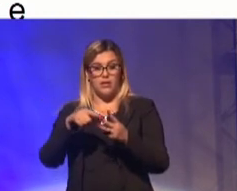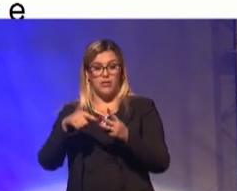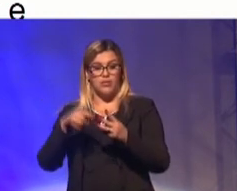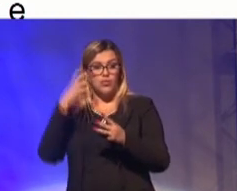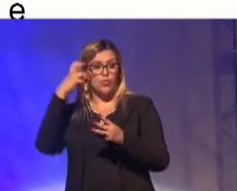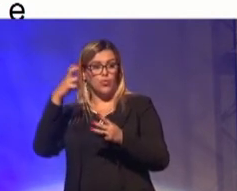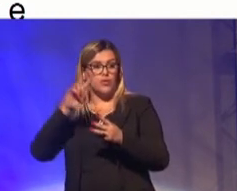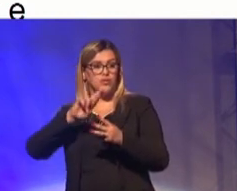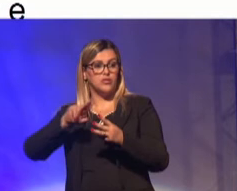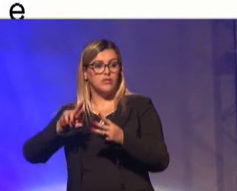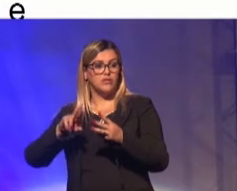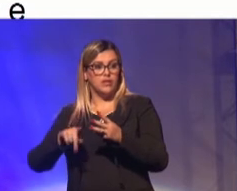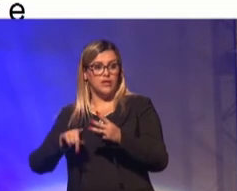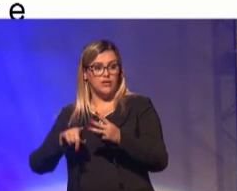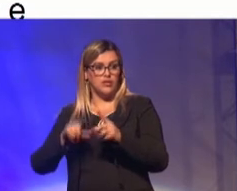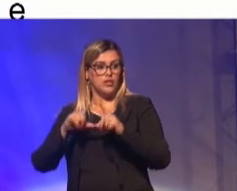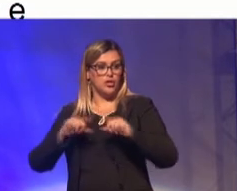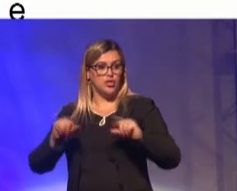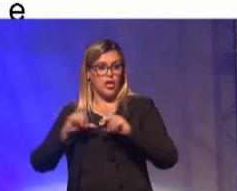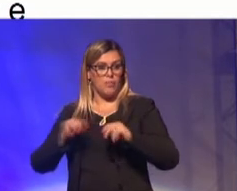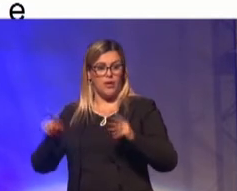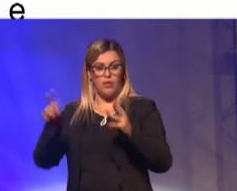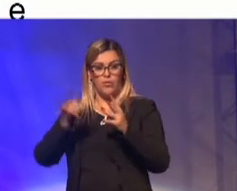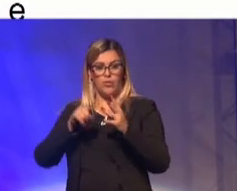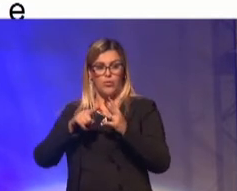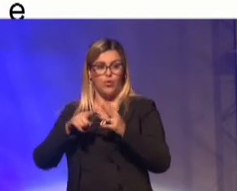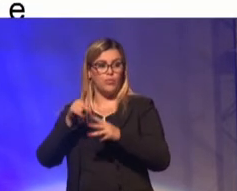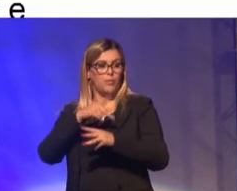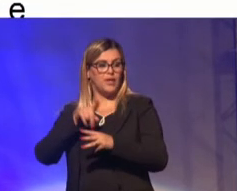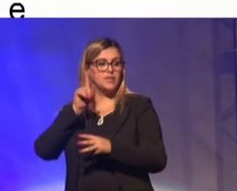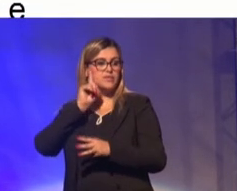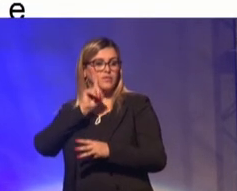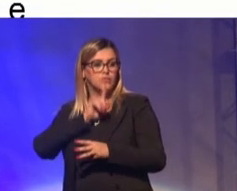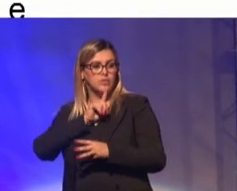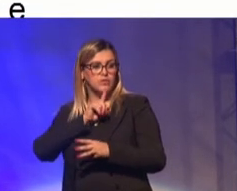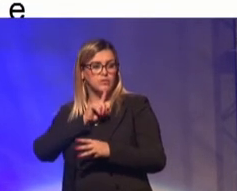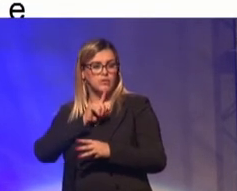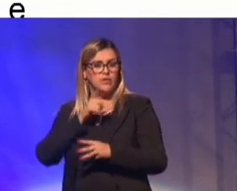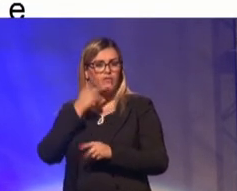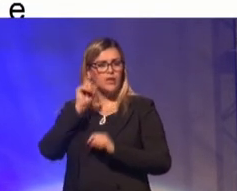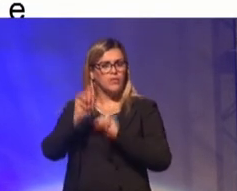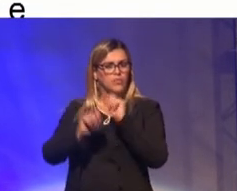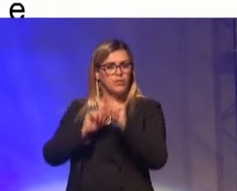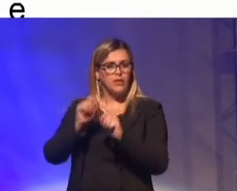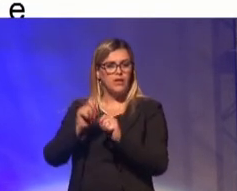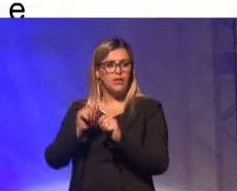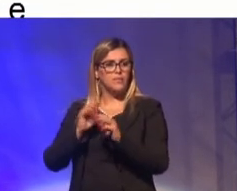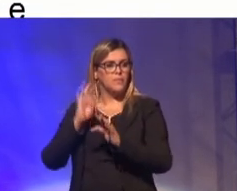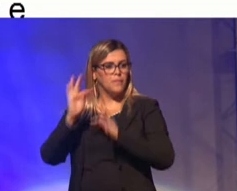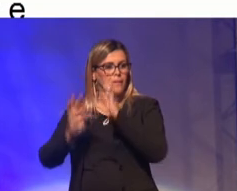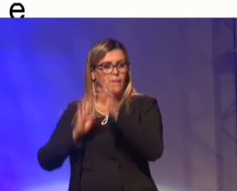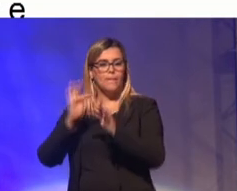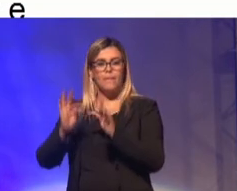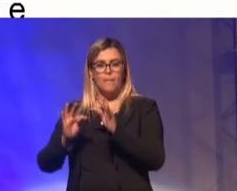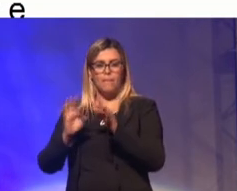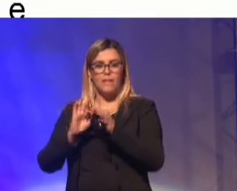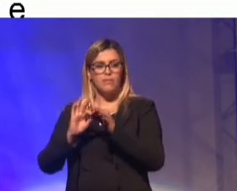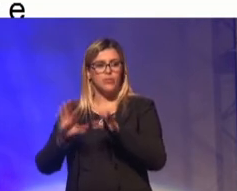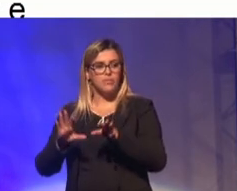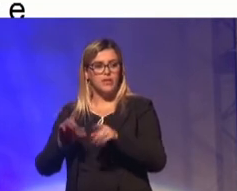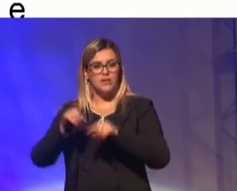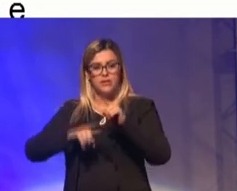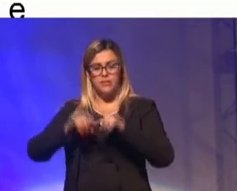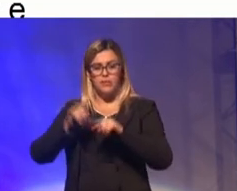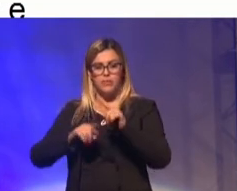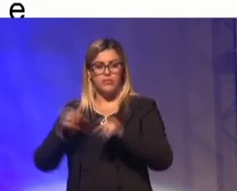culturas diferentes, um do Japão e outro dos Estados Unidos, falando exatamente sobre as tendências de disponibilidade